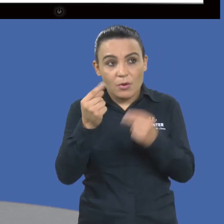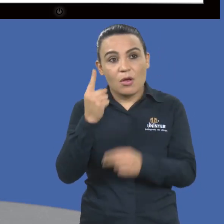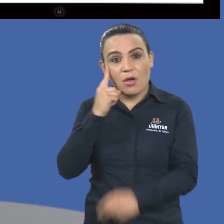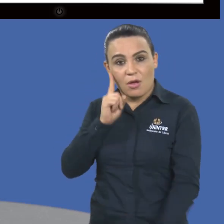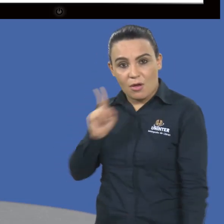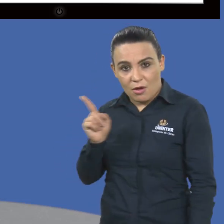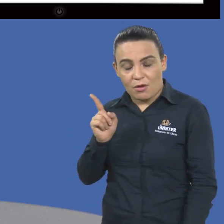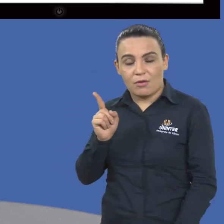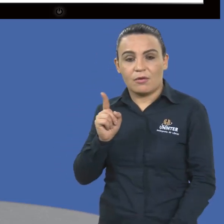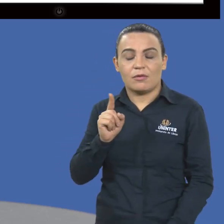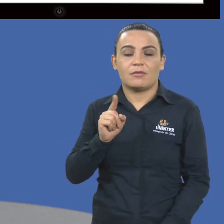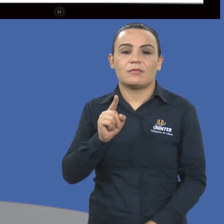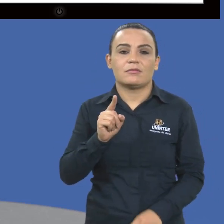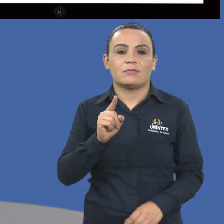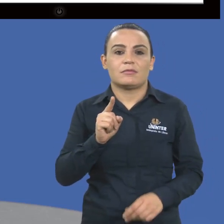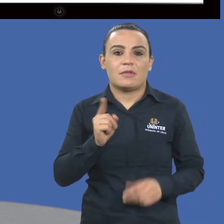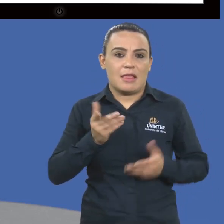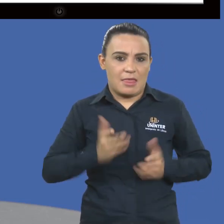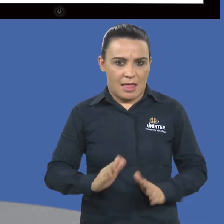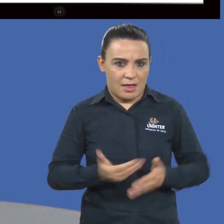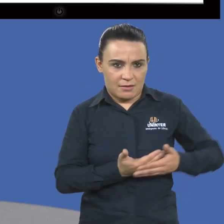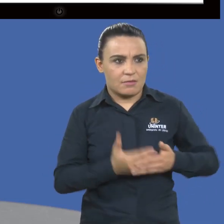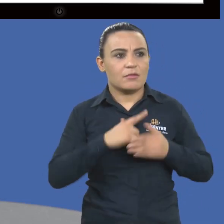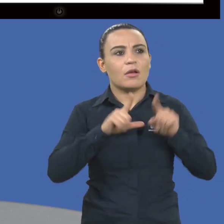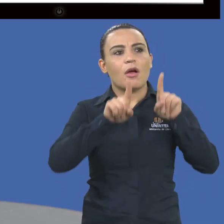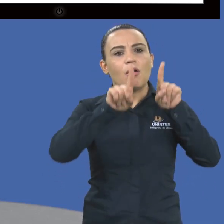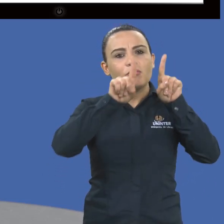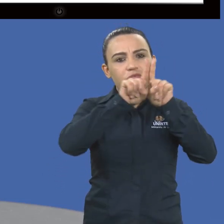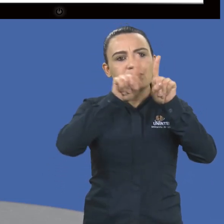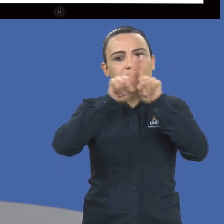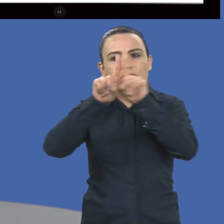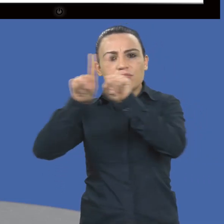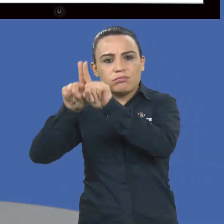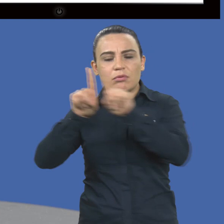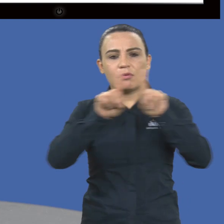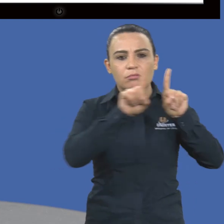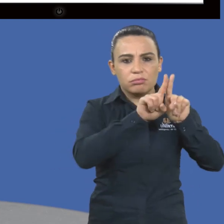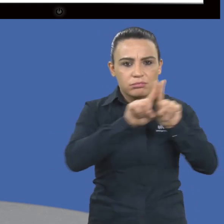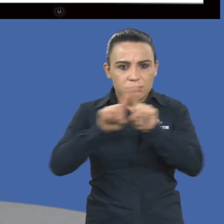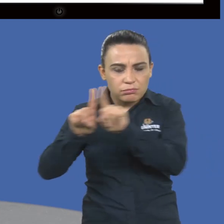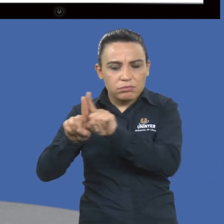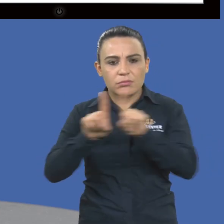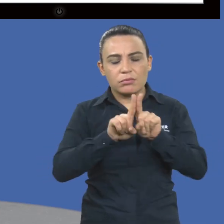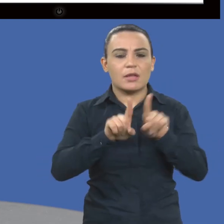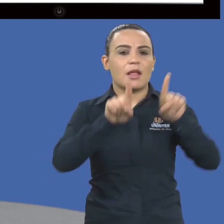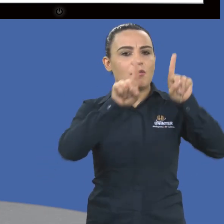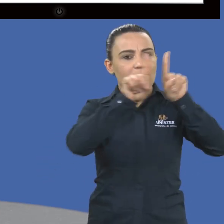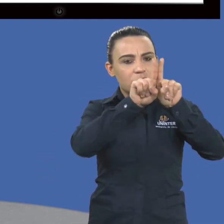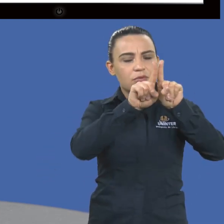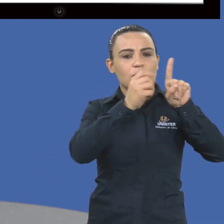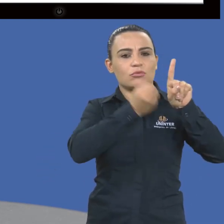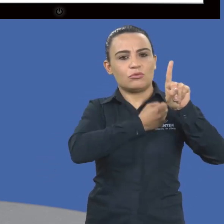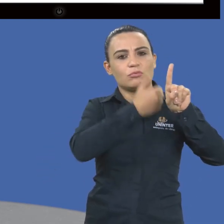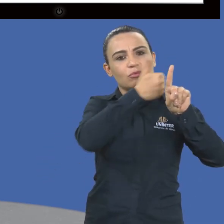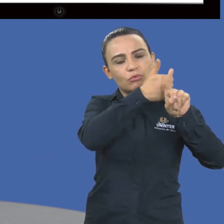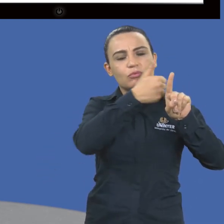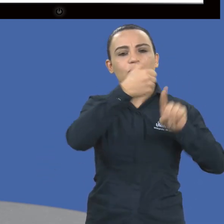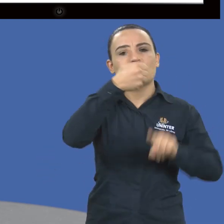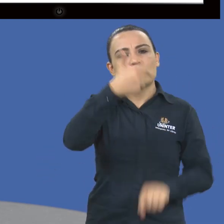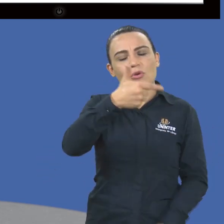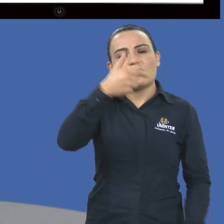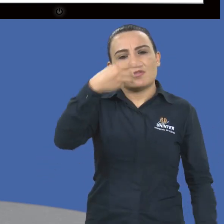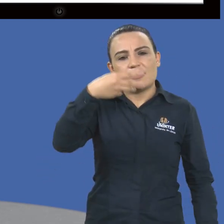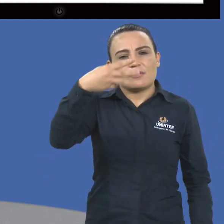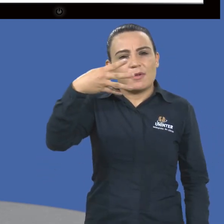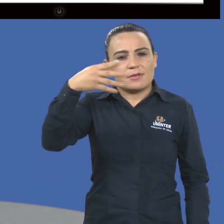do cariótipo é essa aí. Esses cromossomos estão aos pares, veja lá, começando com o par número 1